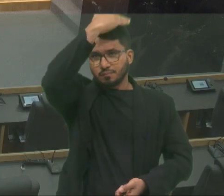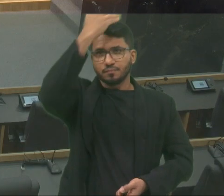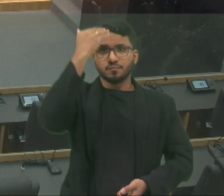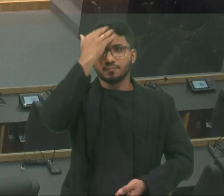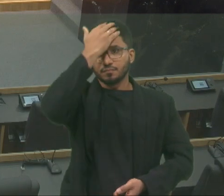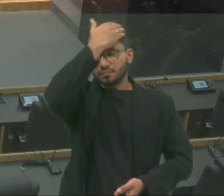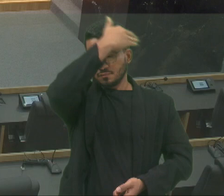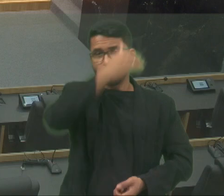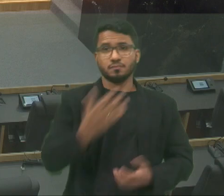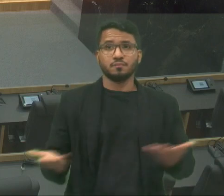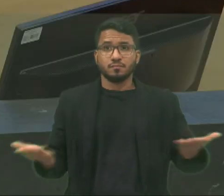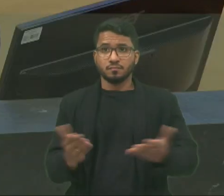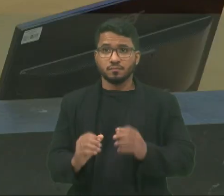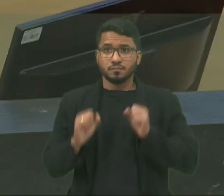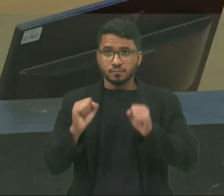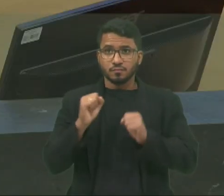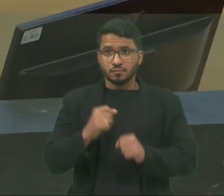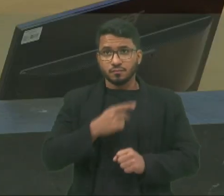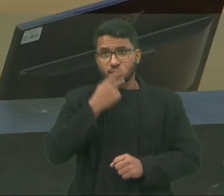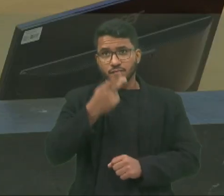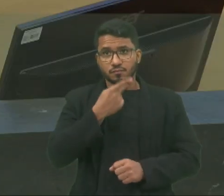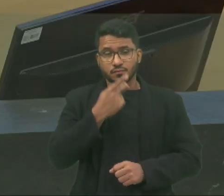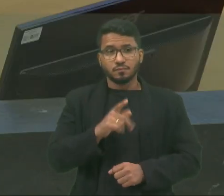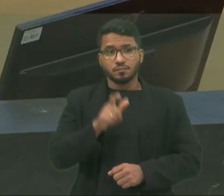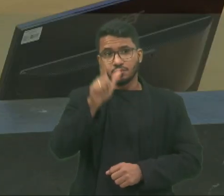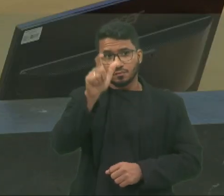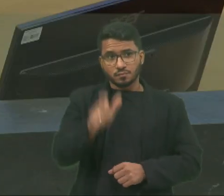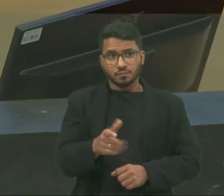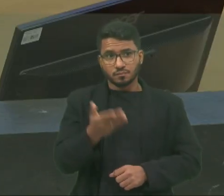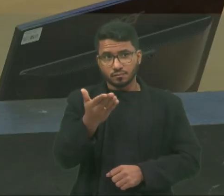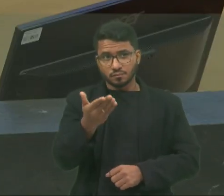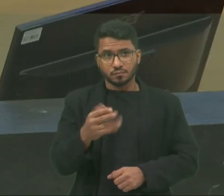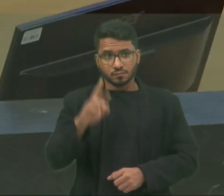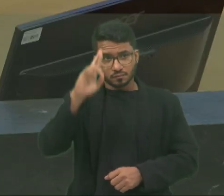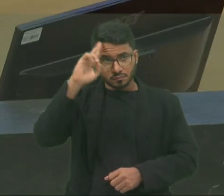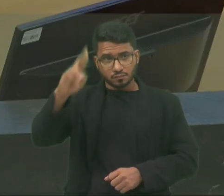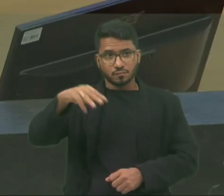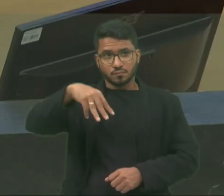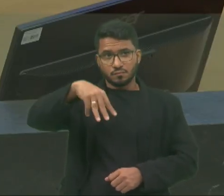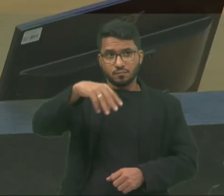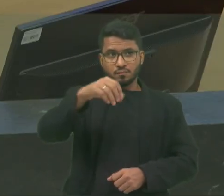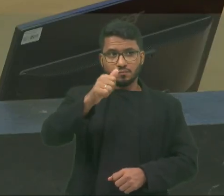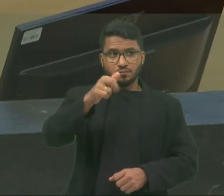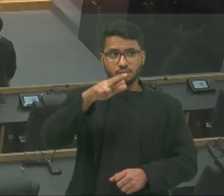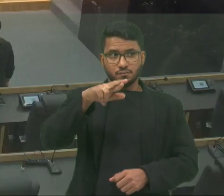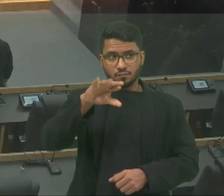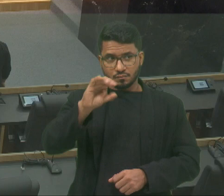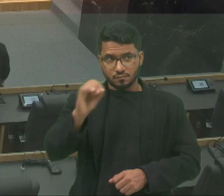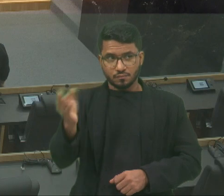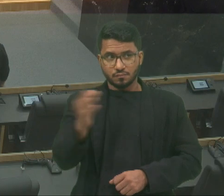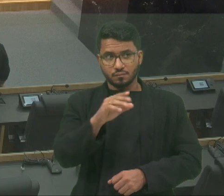Concedo agora a palavra ao homenageado desta manhã, o senhor Mário Lúcio Pereira.